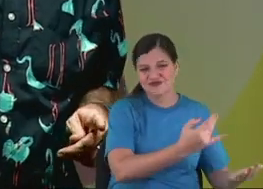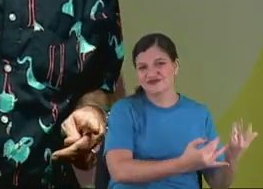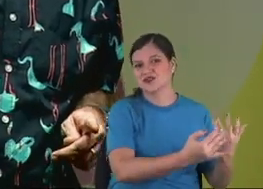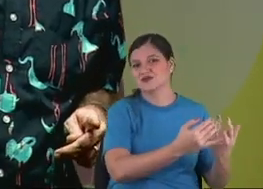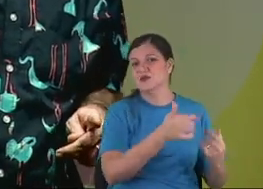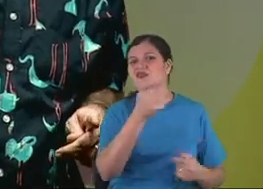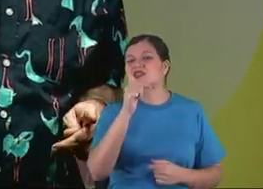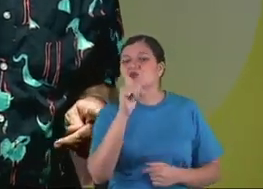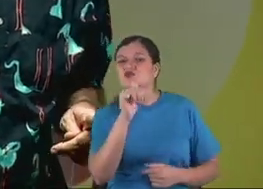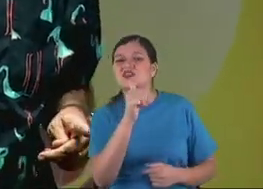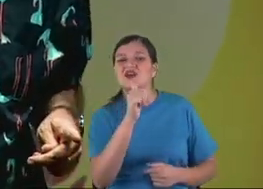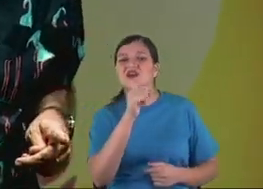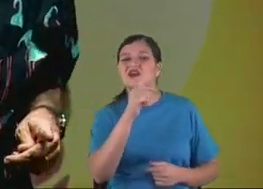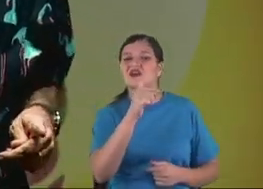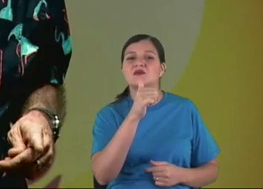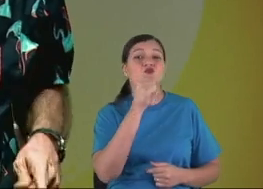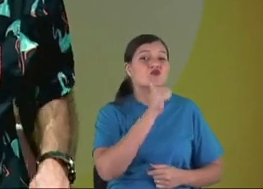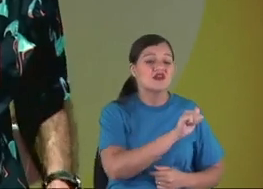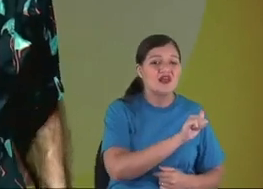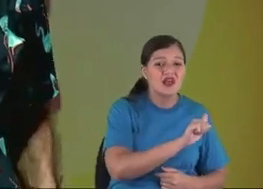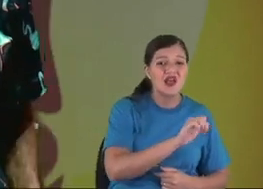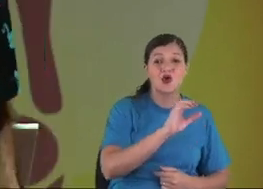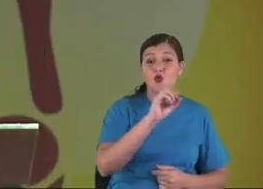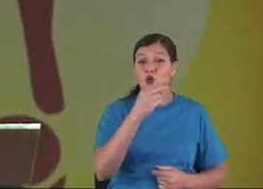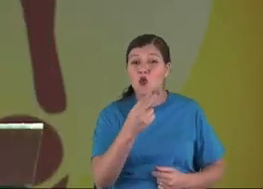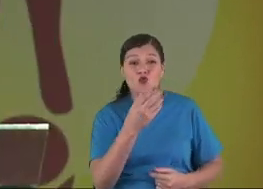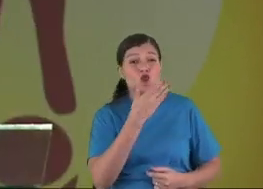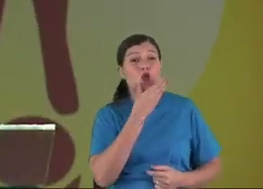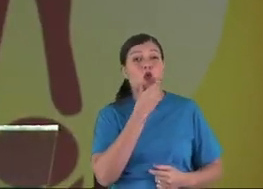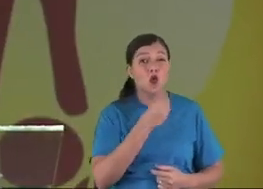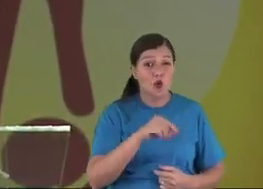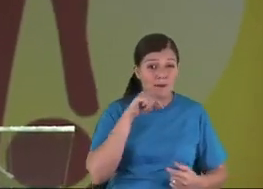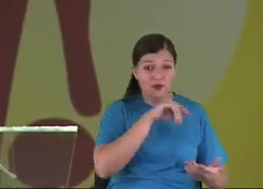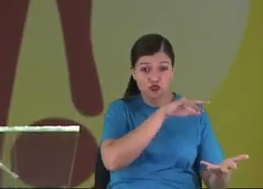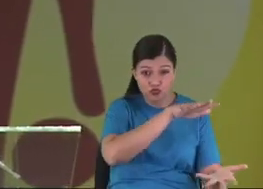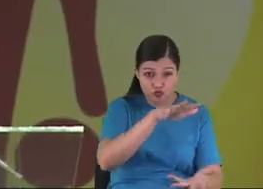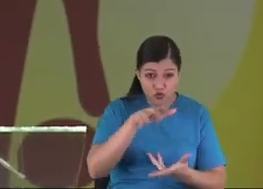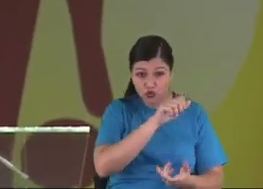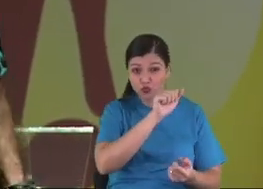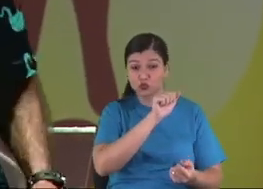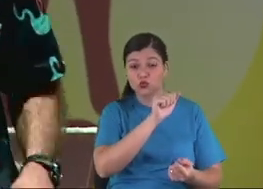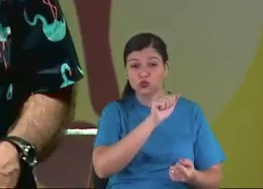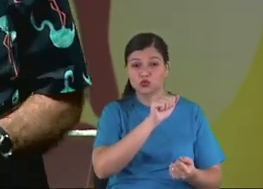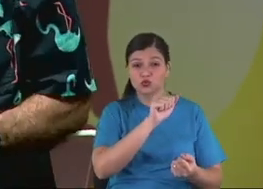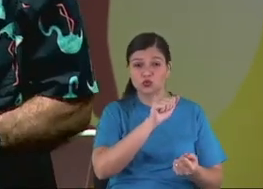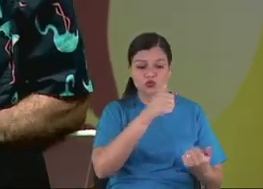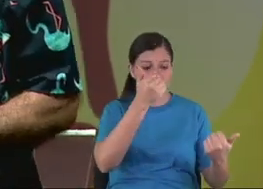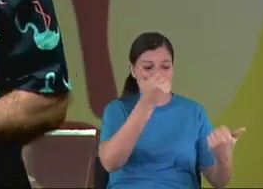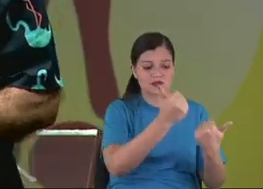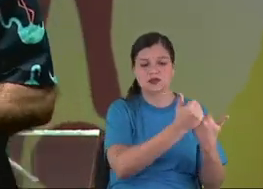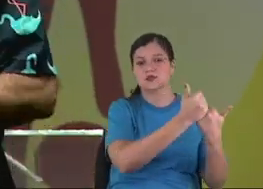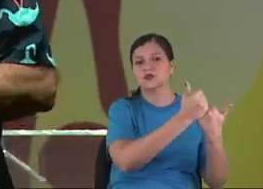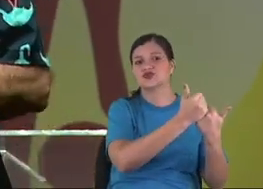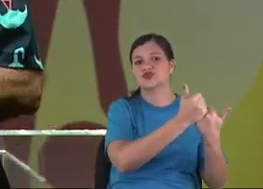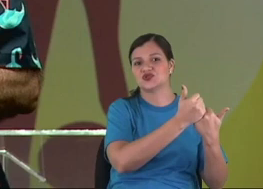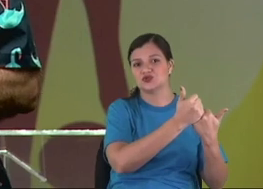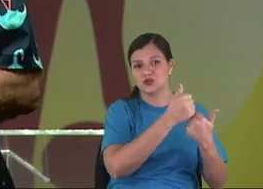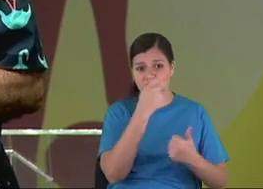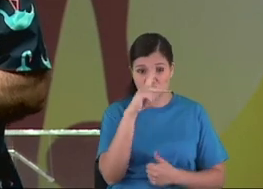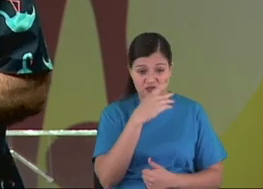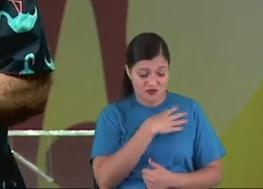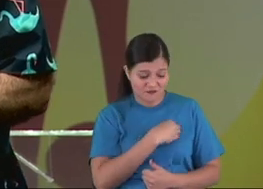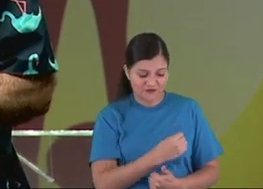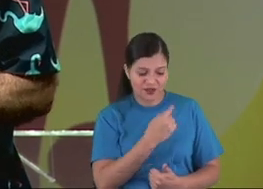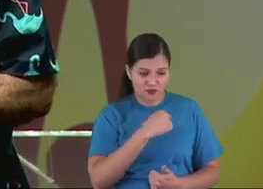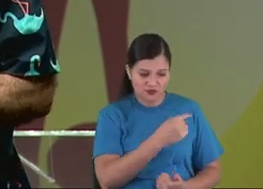no mundo, nem homem, para alguns, que valha a pena o seu filho ir para o